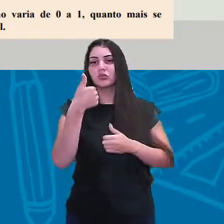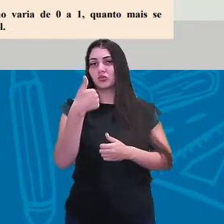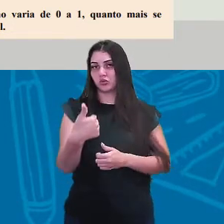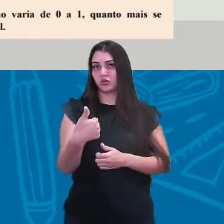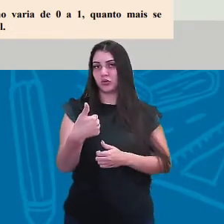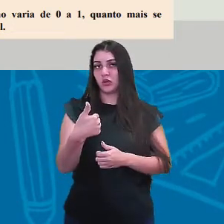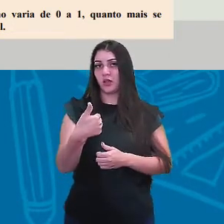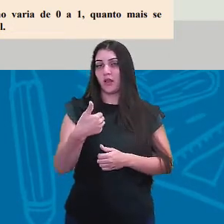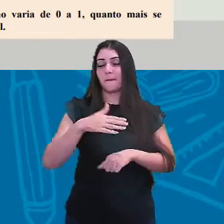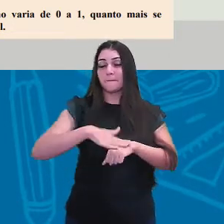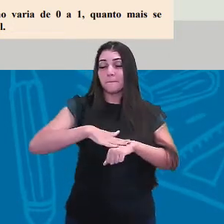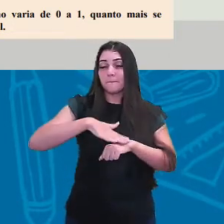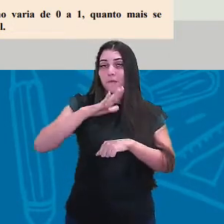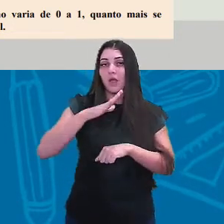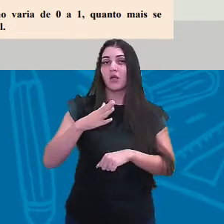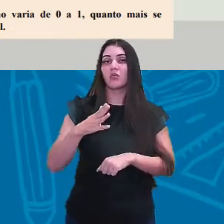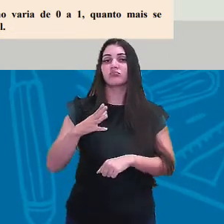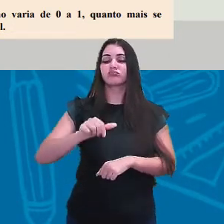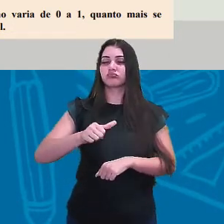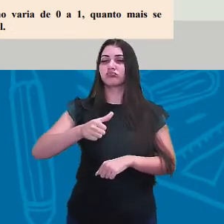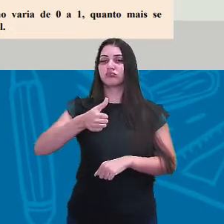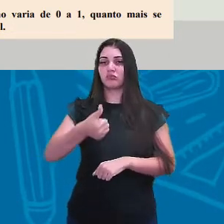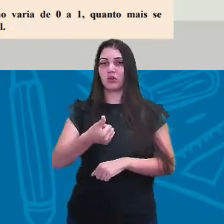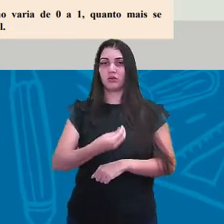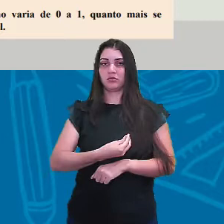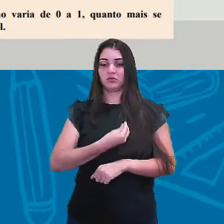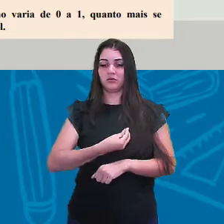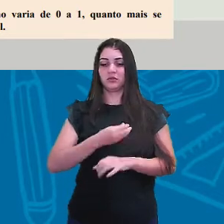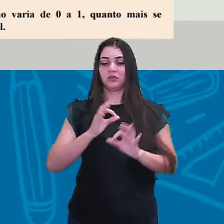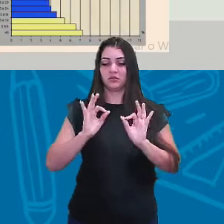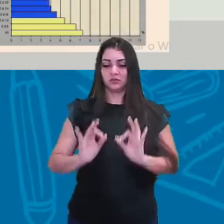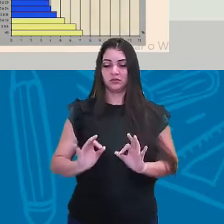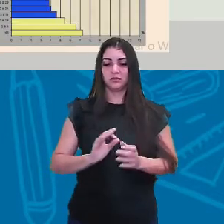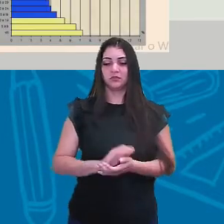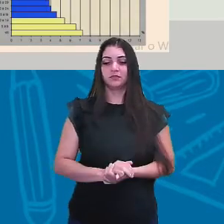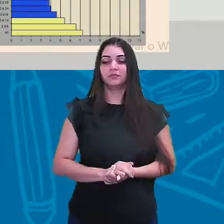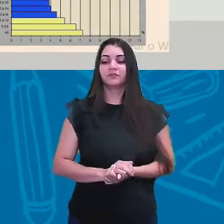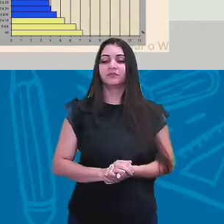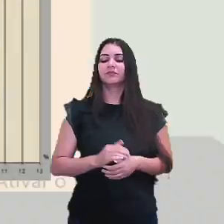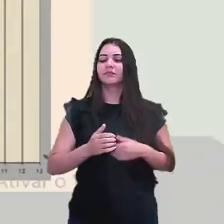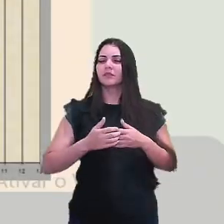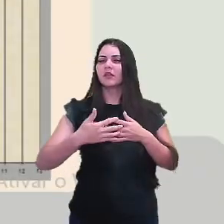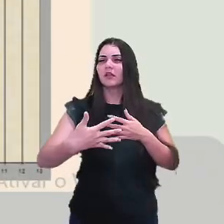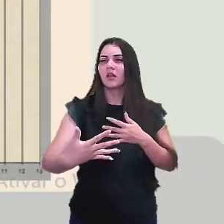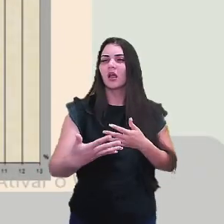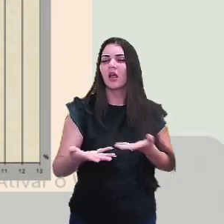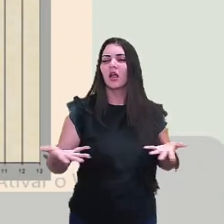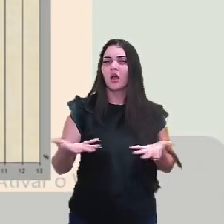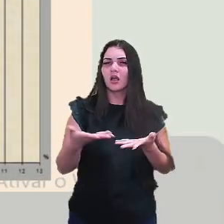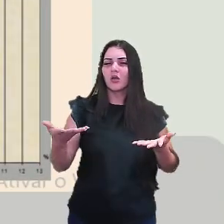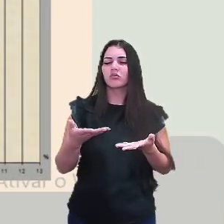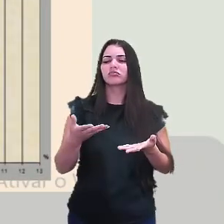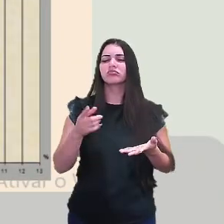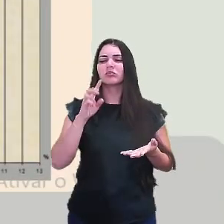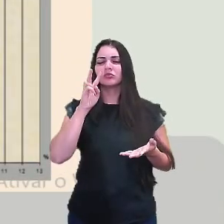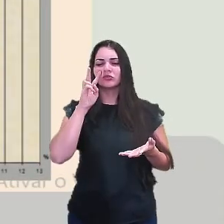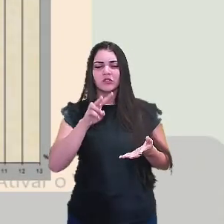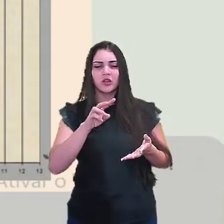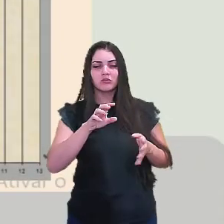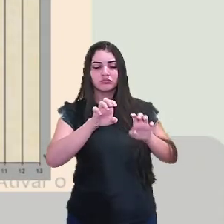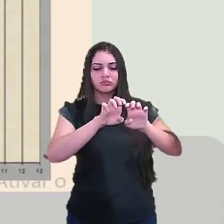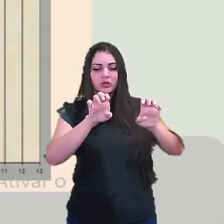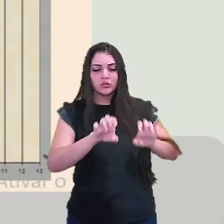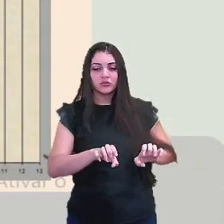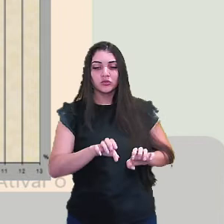maior qualidade de vida, tá bom? Seguindo. Vamos lá ver uma estrutura